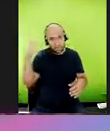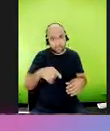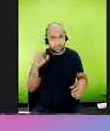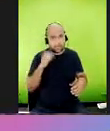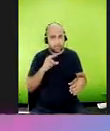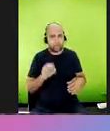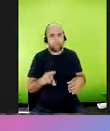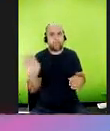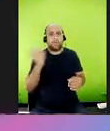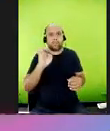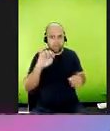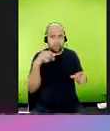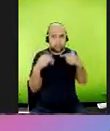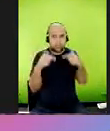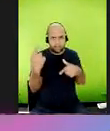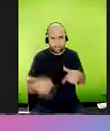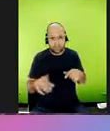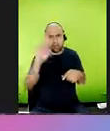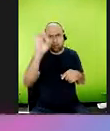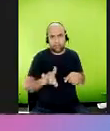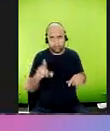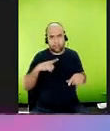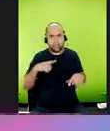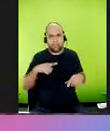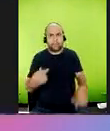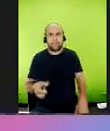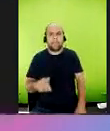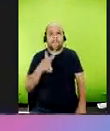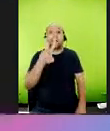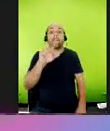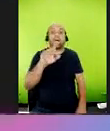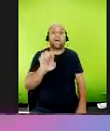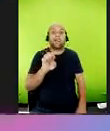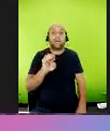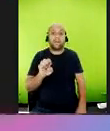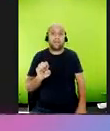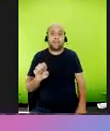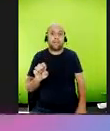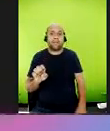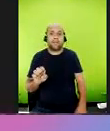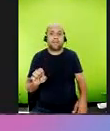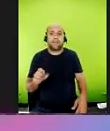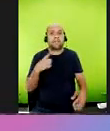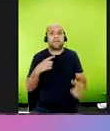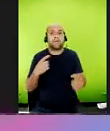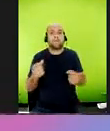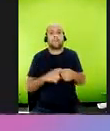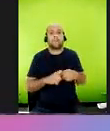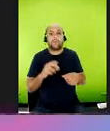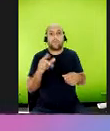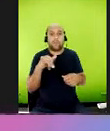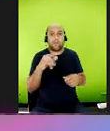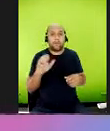eu sou gay eu trabalho aqui dentro a gente tem direito a vale por exemplo ela já coloca quando você tem um parceiro tem união estável você